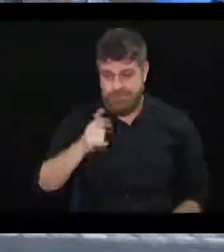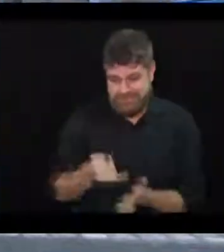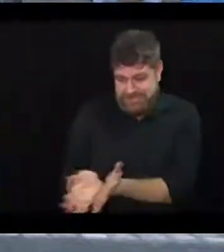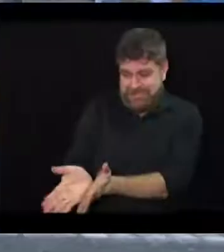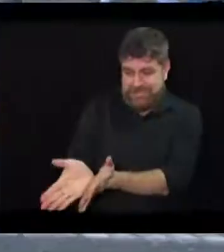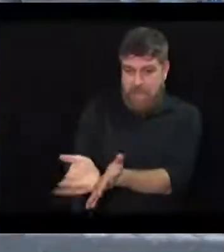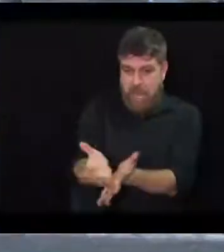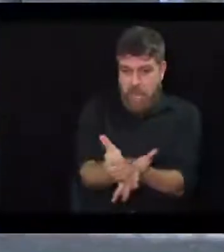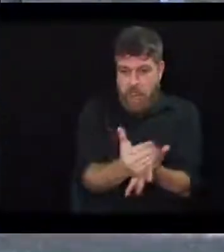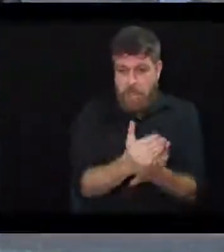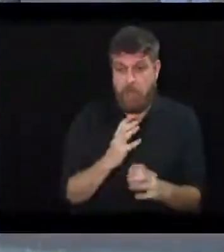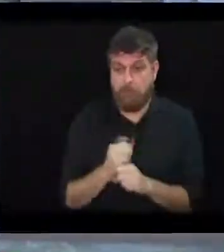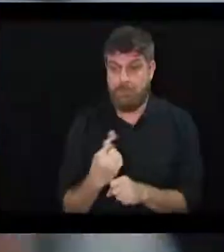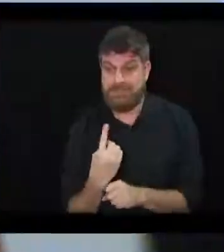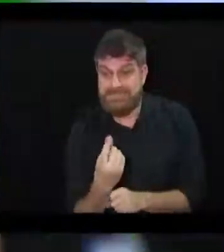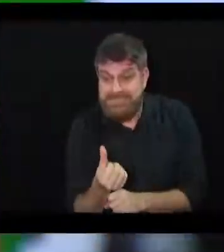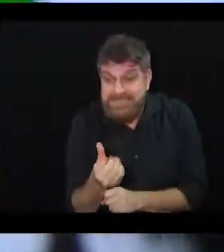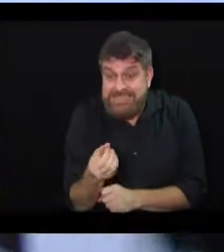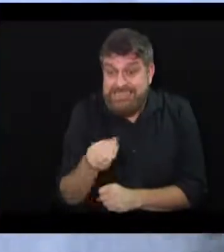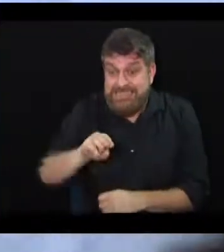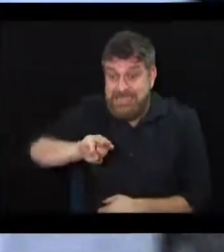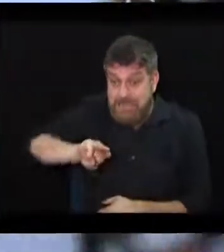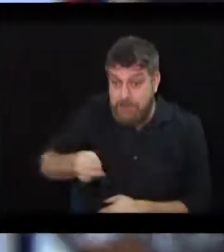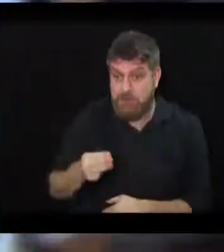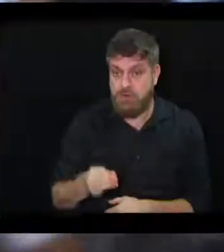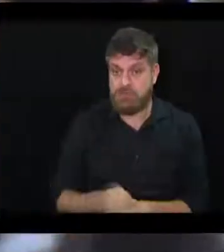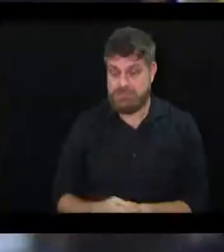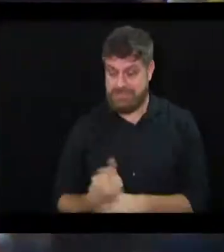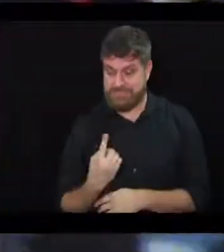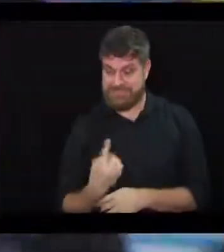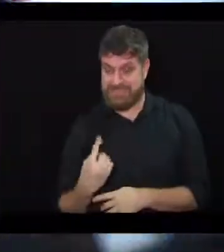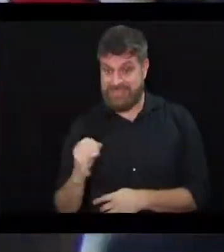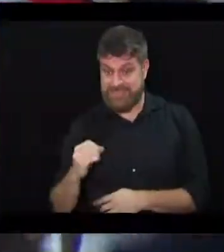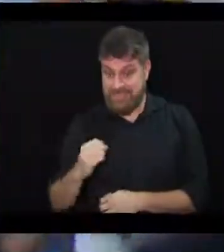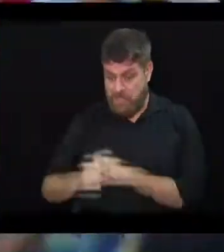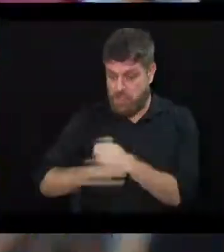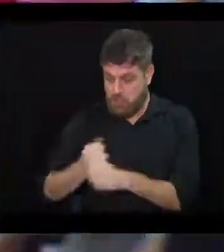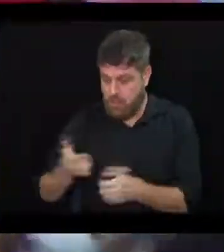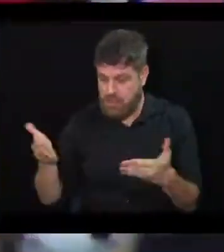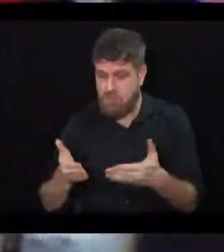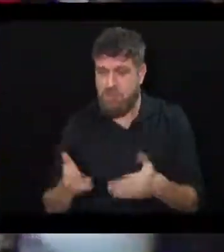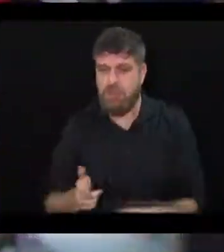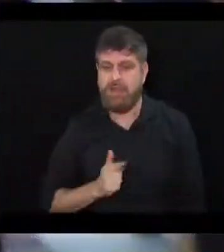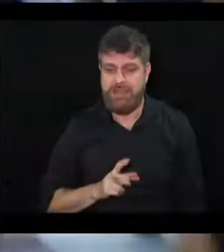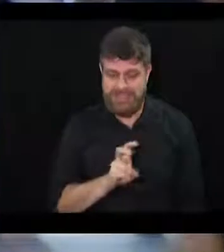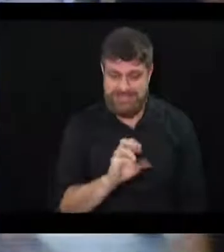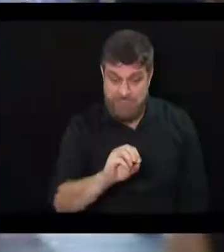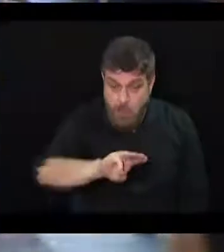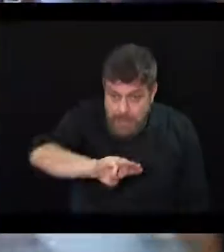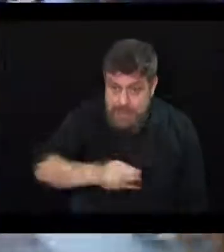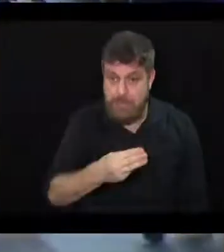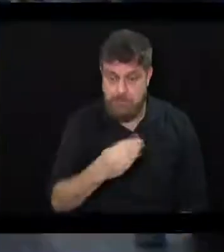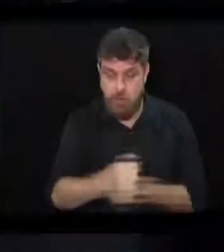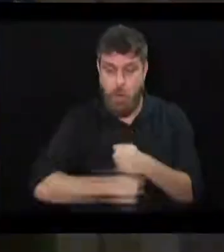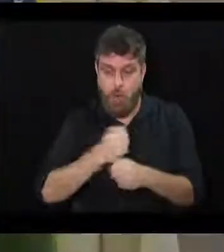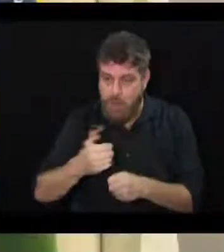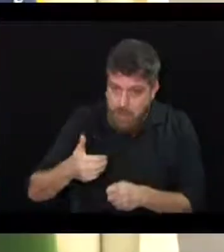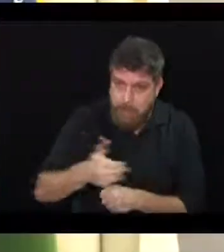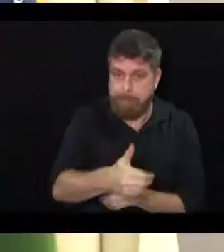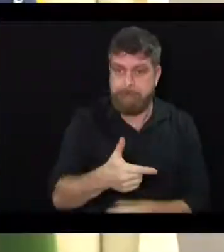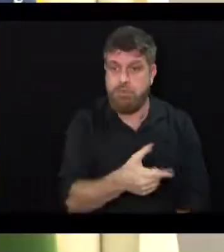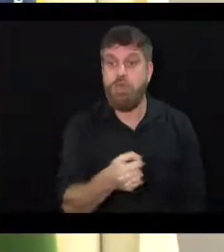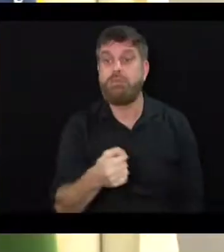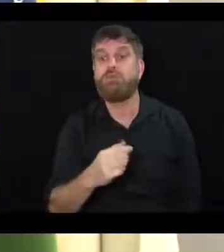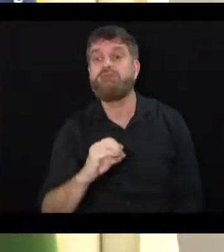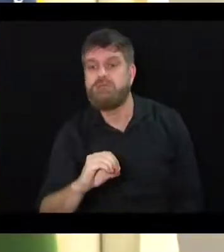cerca de 160 milhões, sendo 110 ainda este ano e os outros 50 milhões até 2020.